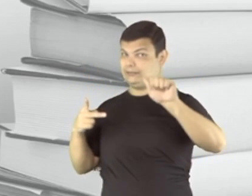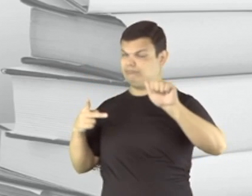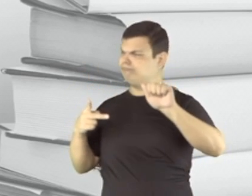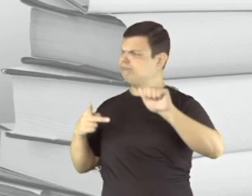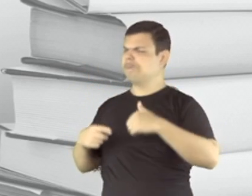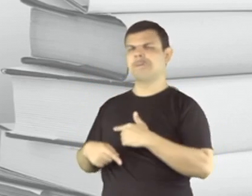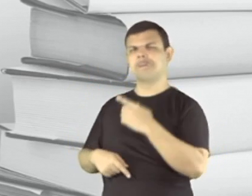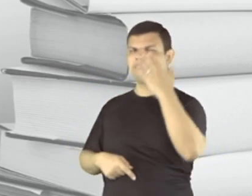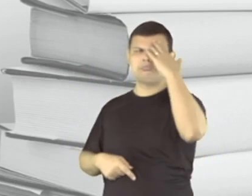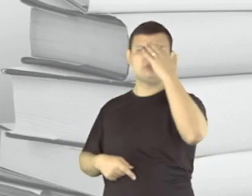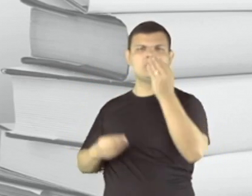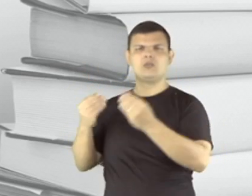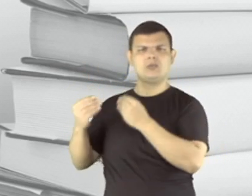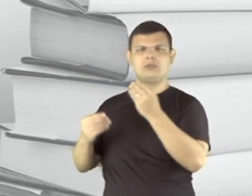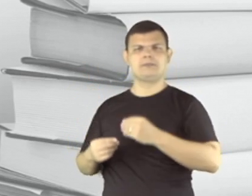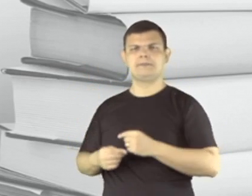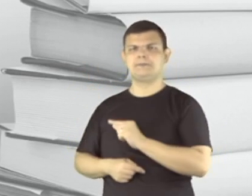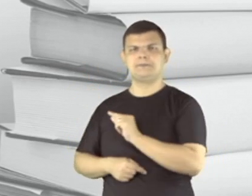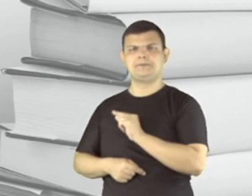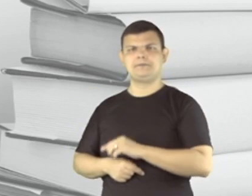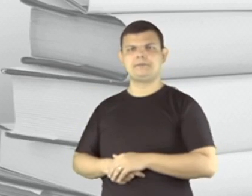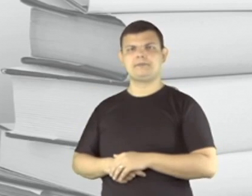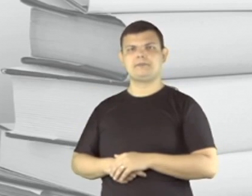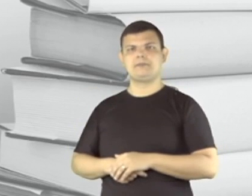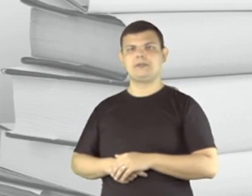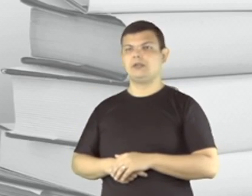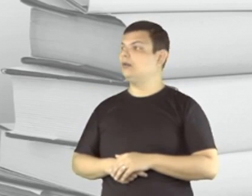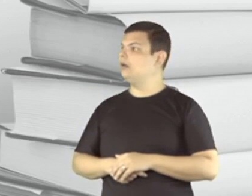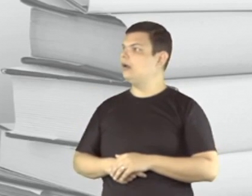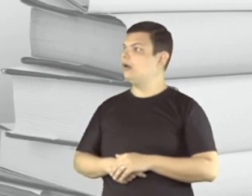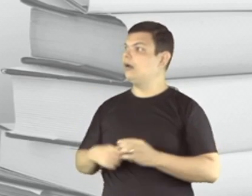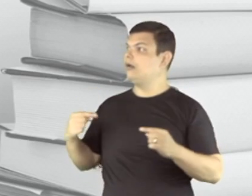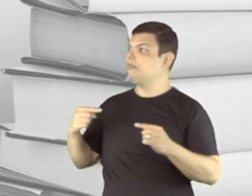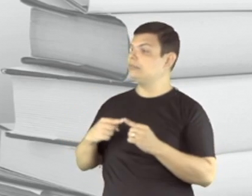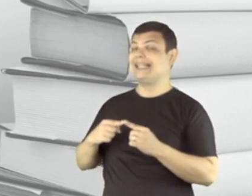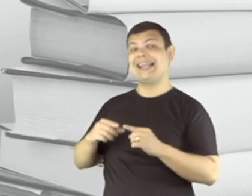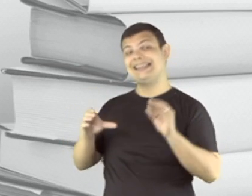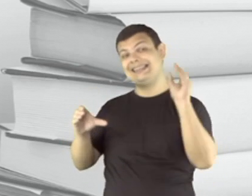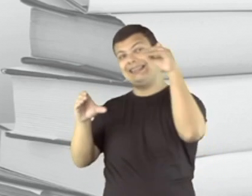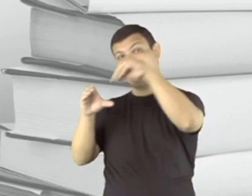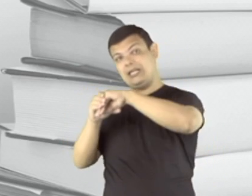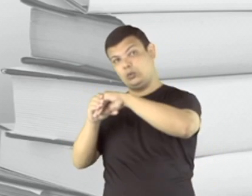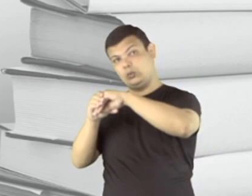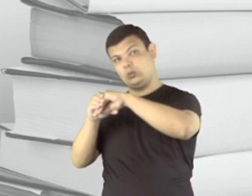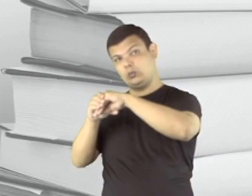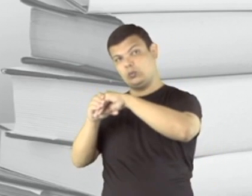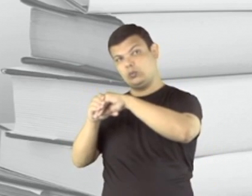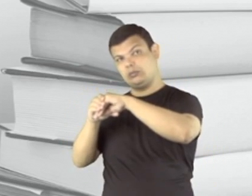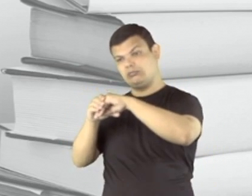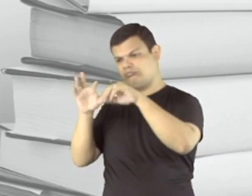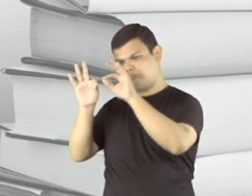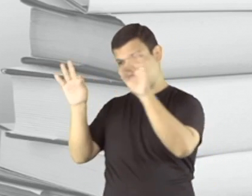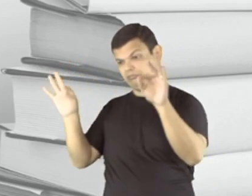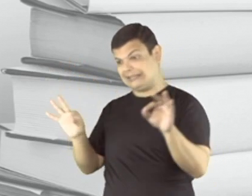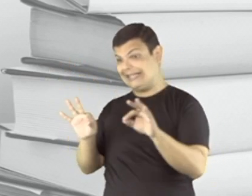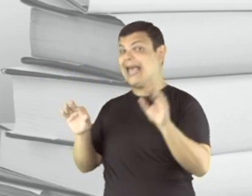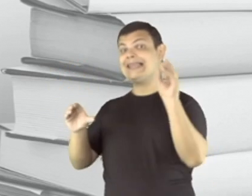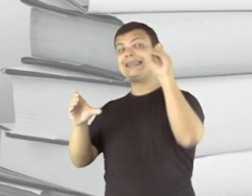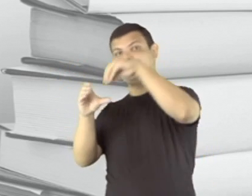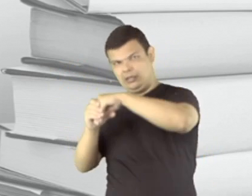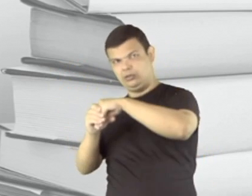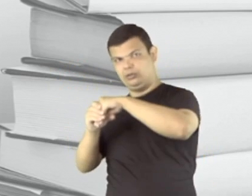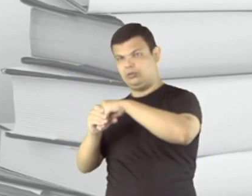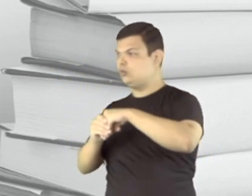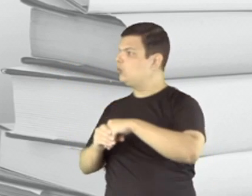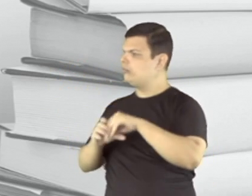entender isso? Olha o que seria a área. A área é o que está dentro do contorno, é a medida